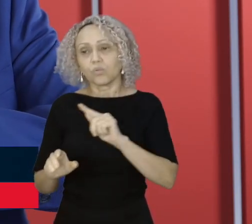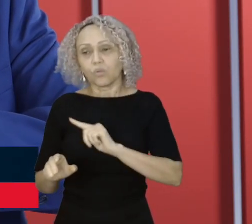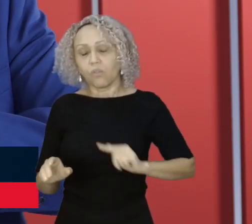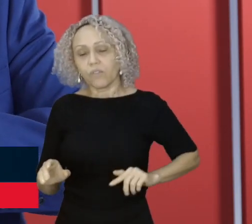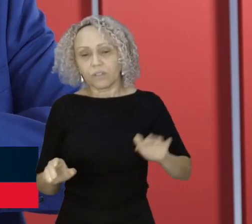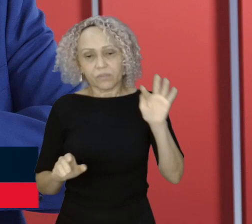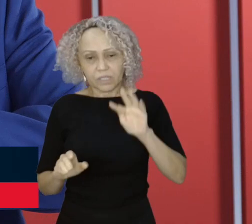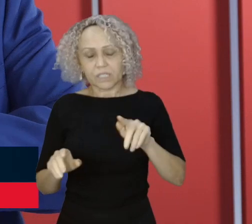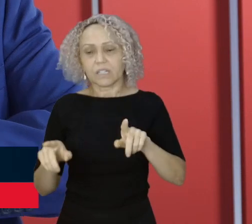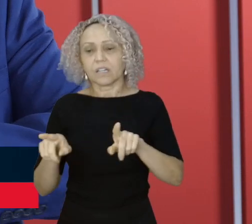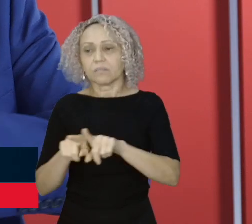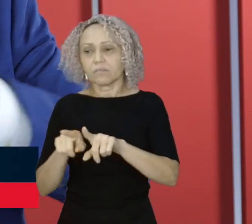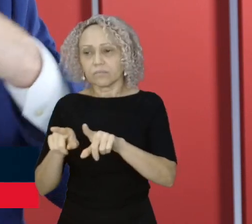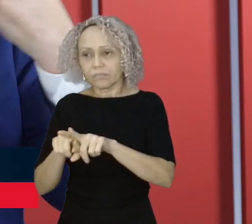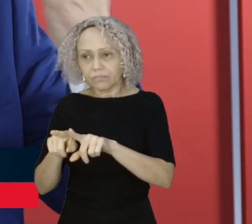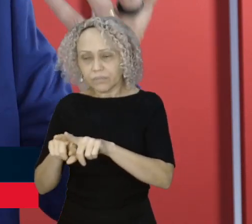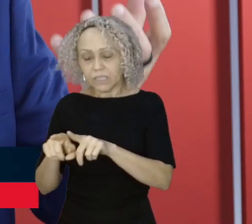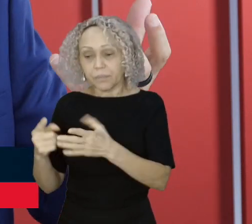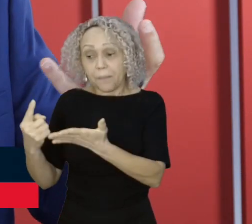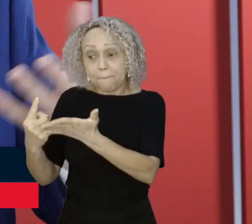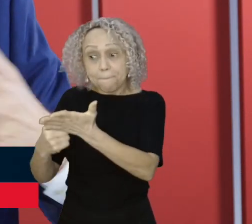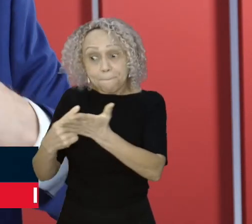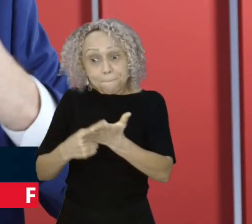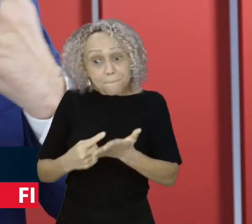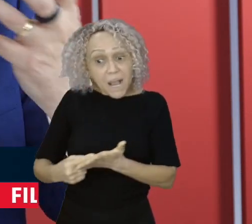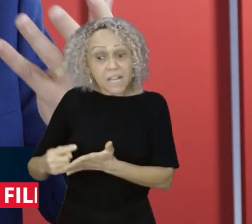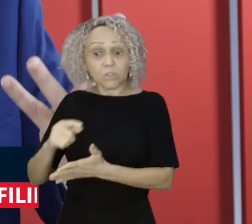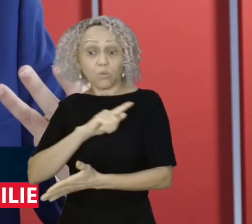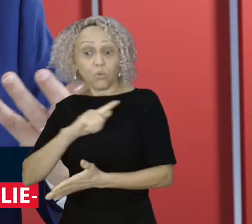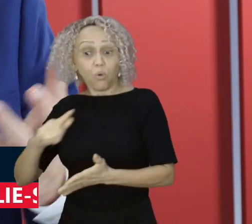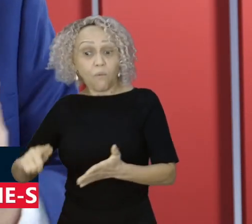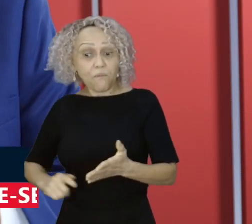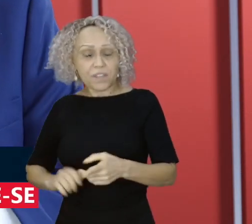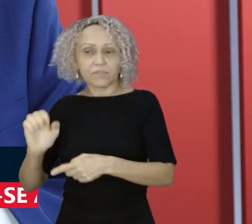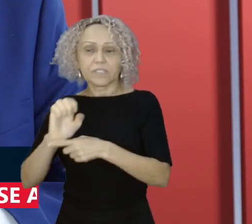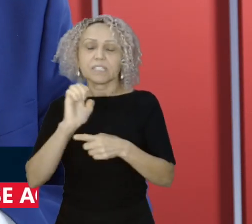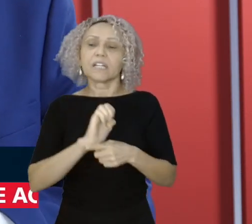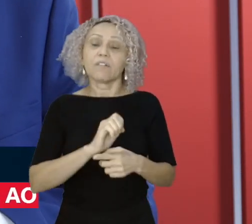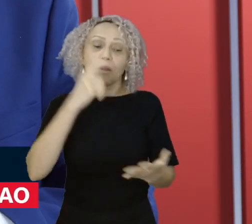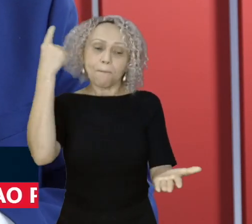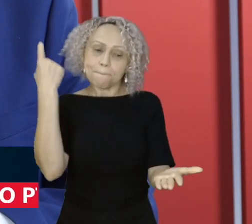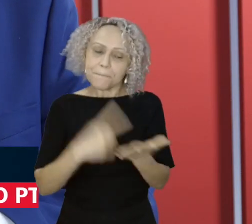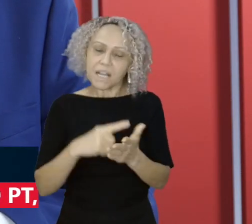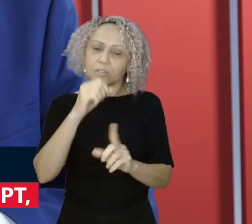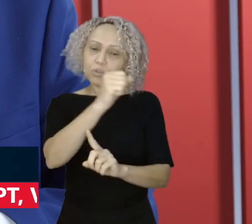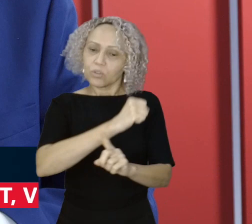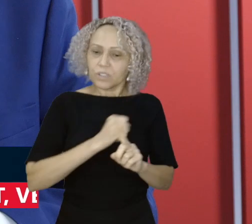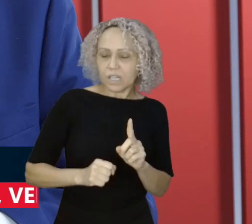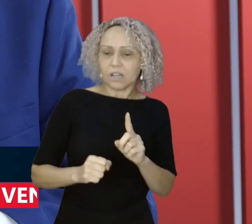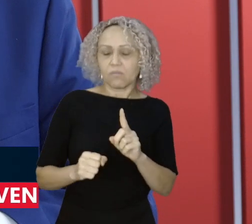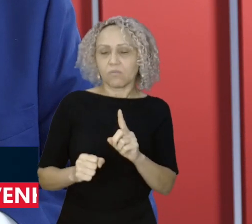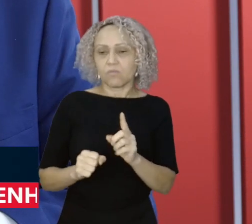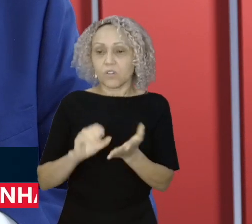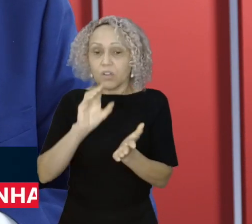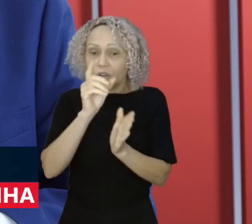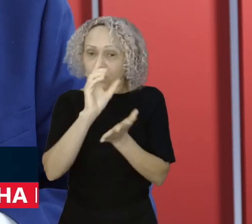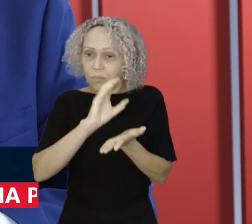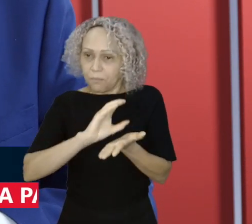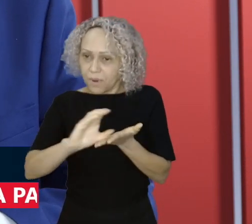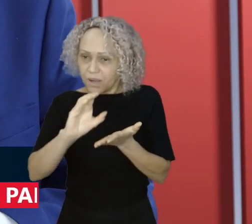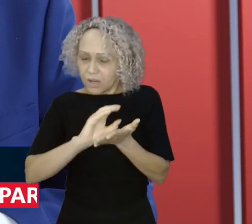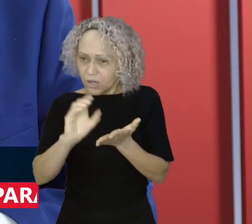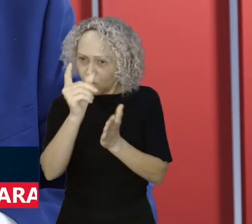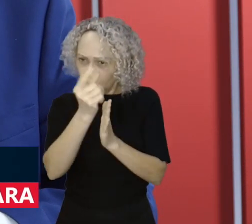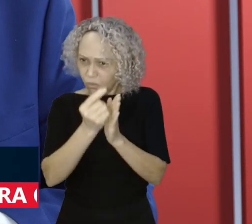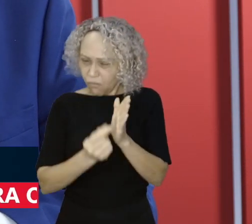um grande pacto, né? Pacto social para resolver problemas que são problemas crônicos